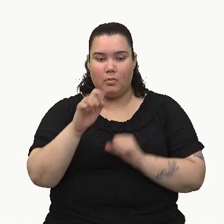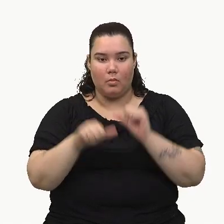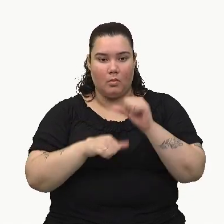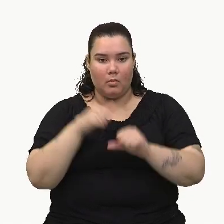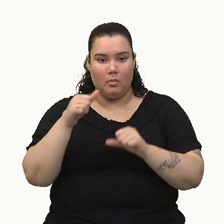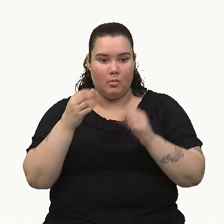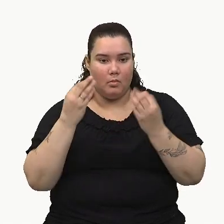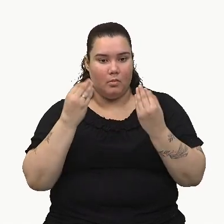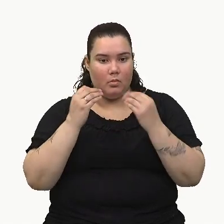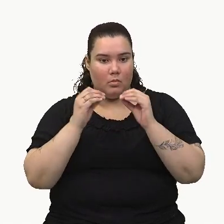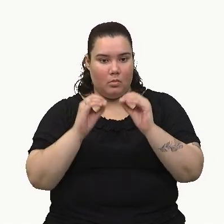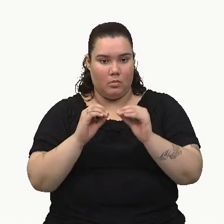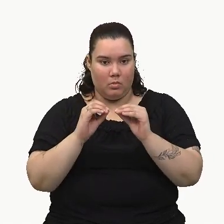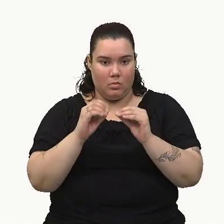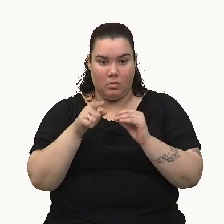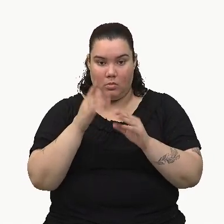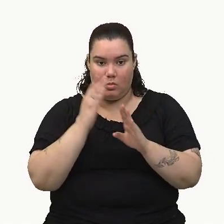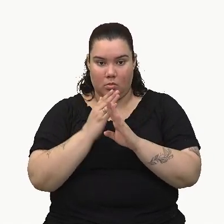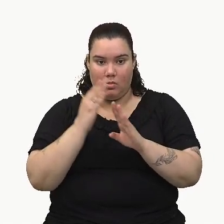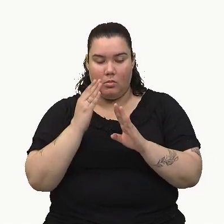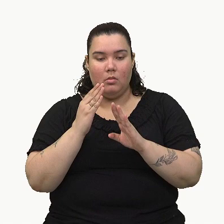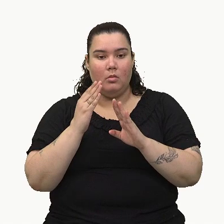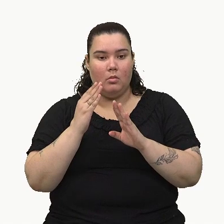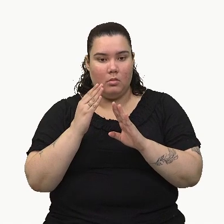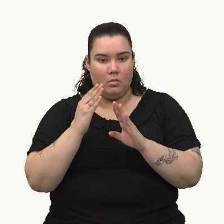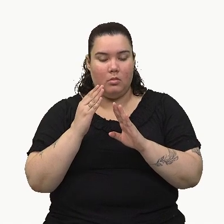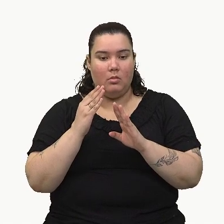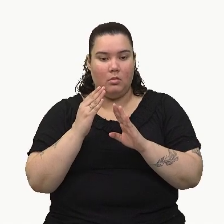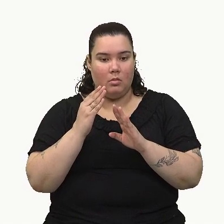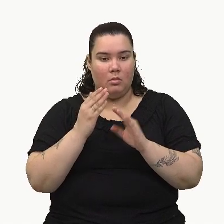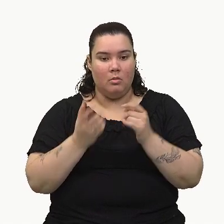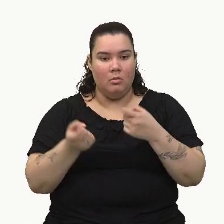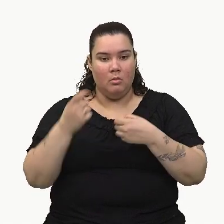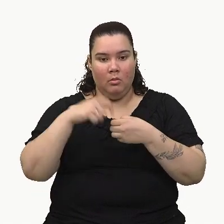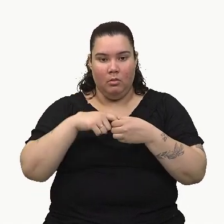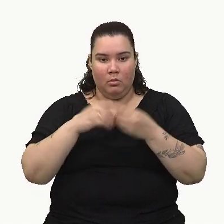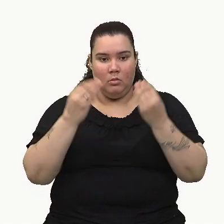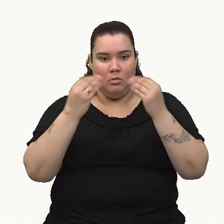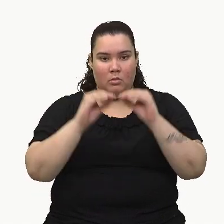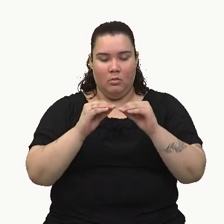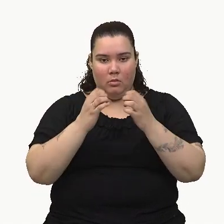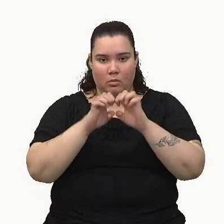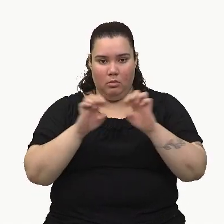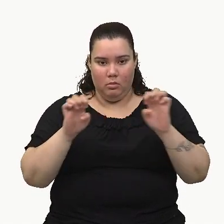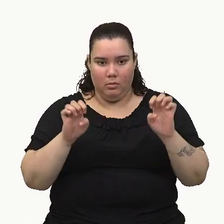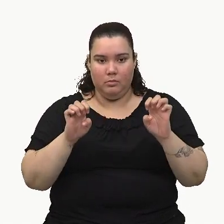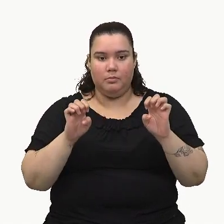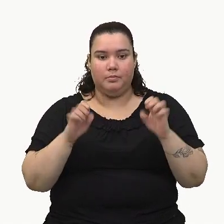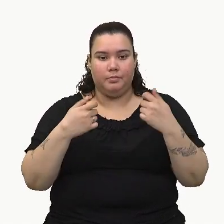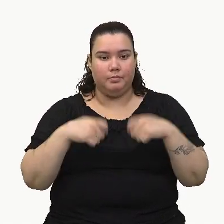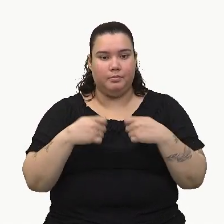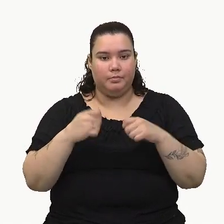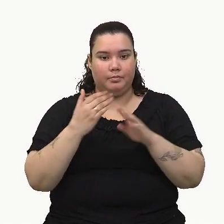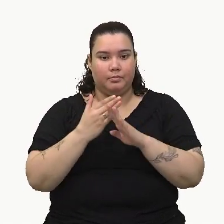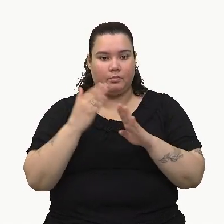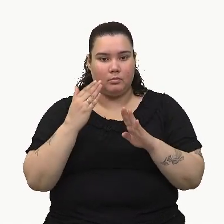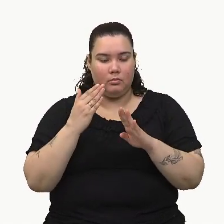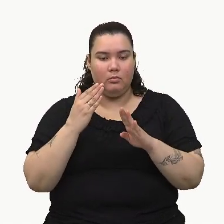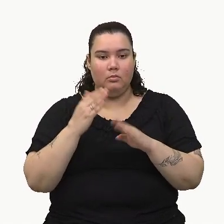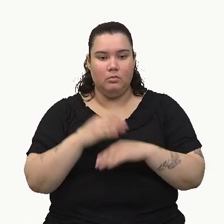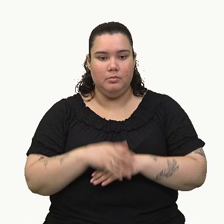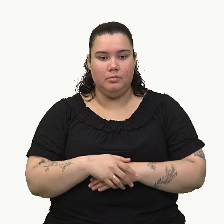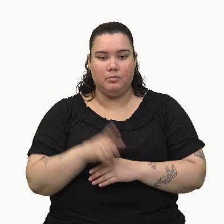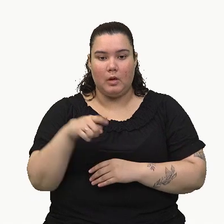esse valor que você acabou de achar de volta na função, você tem que encontrar como resultado